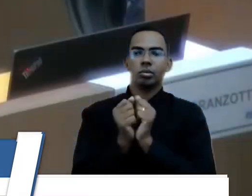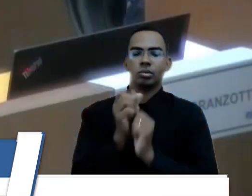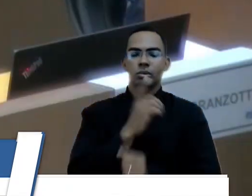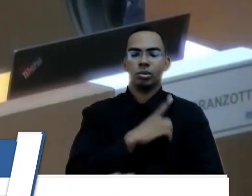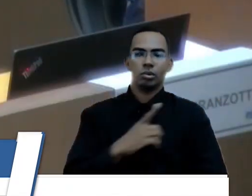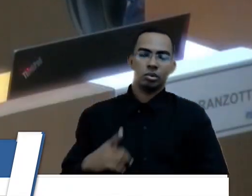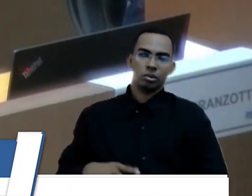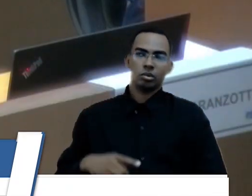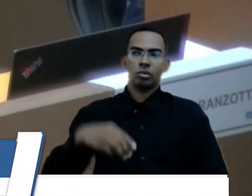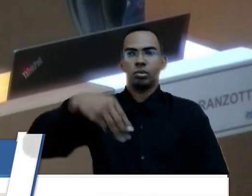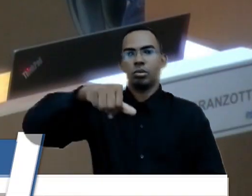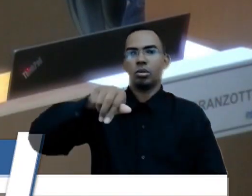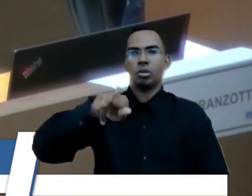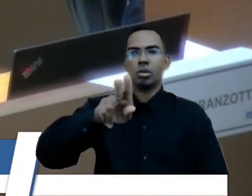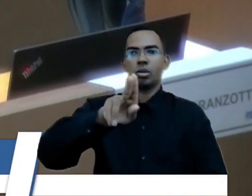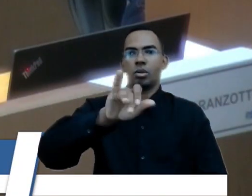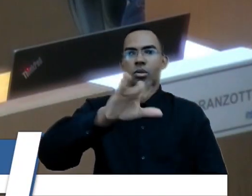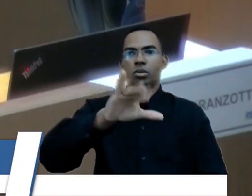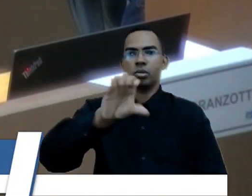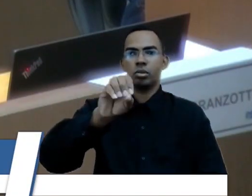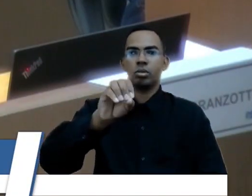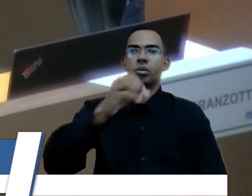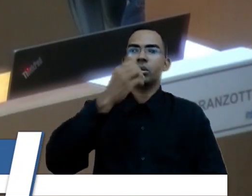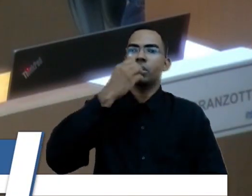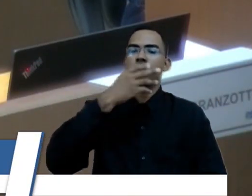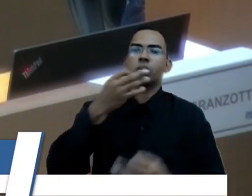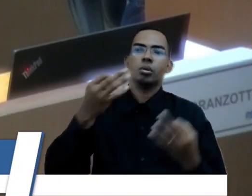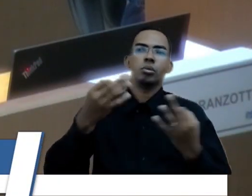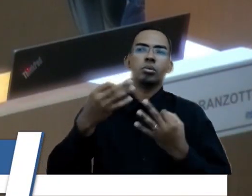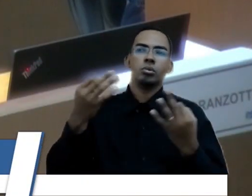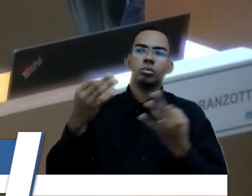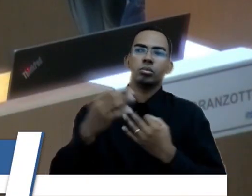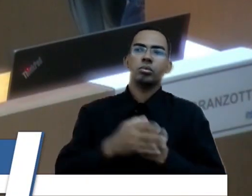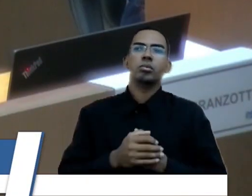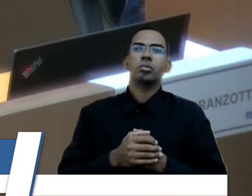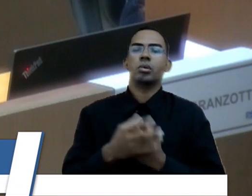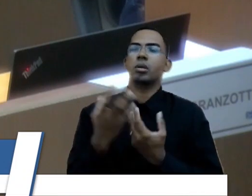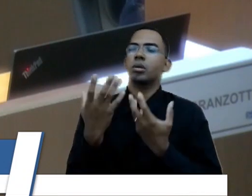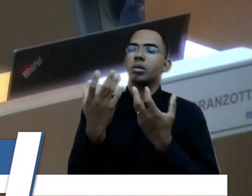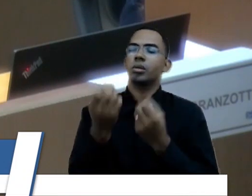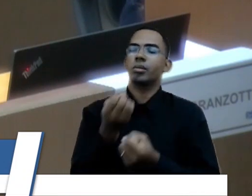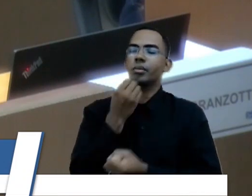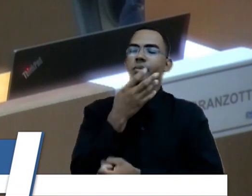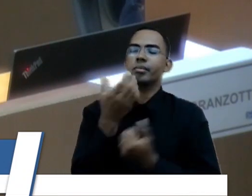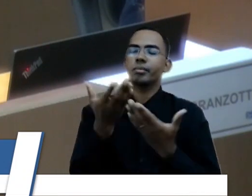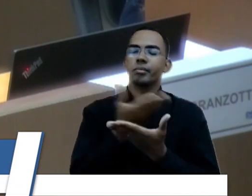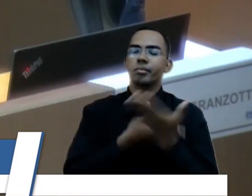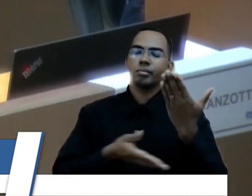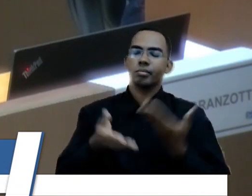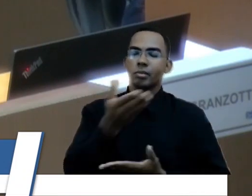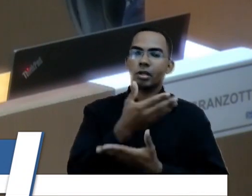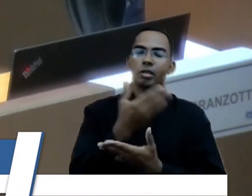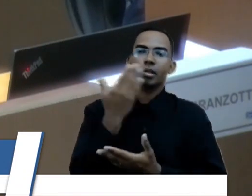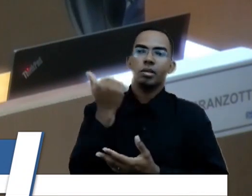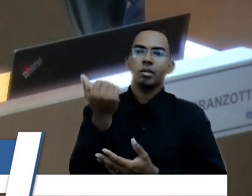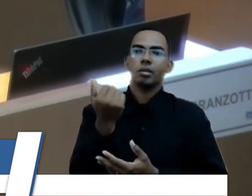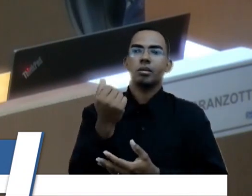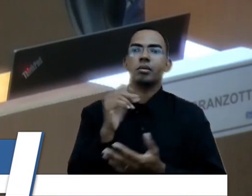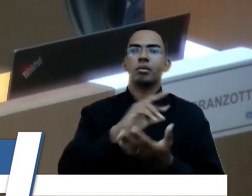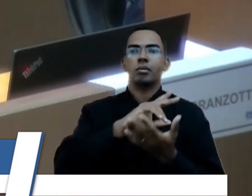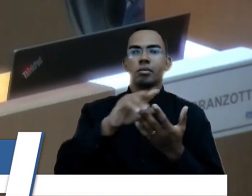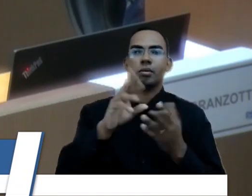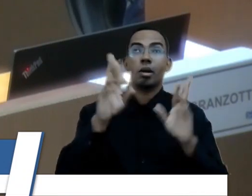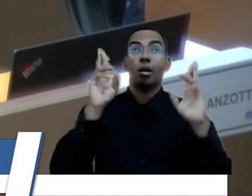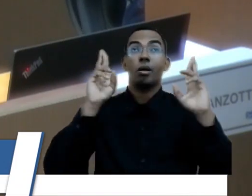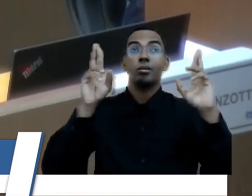Maurício Neves foi assim, excelente, ele nos recebeu muito bem. A gente saiu de lá com bastante esperança, né,